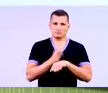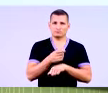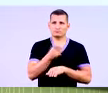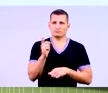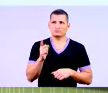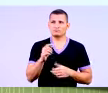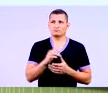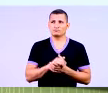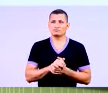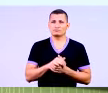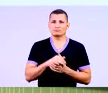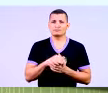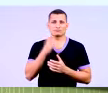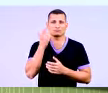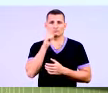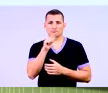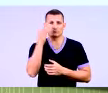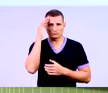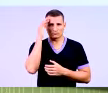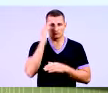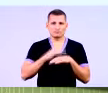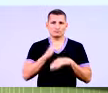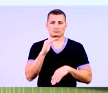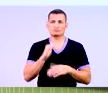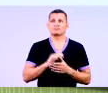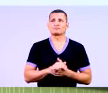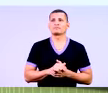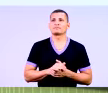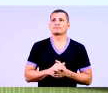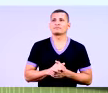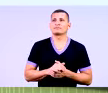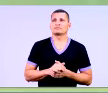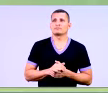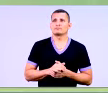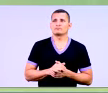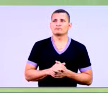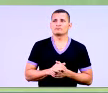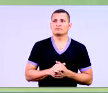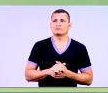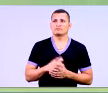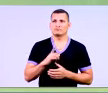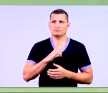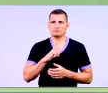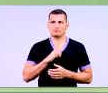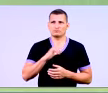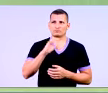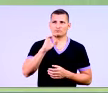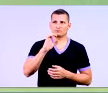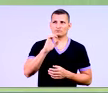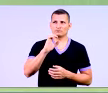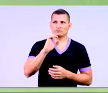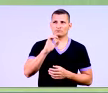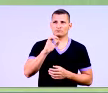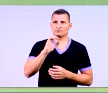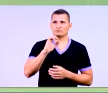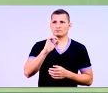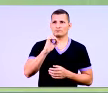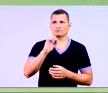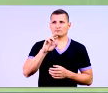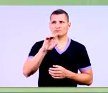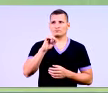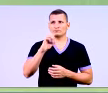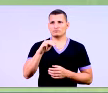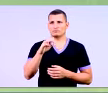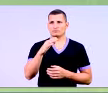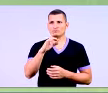compreender cada vez mais cedo aqui e tem a hora de procedência a ordem de precedência gente é